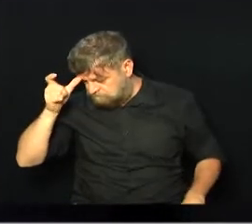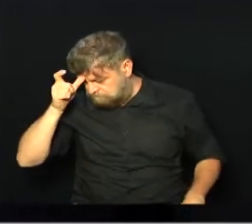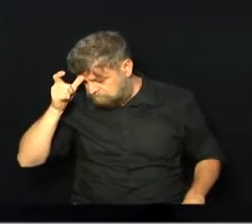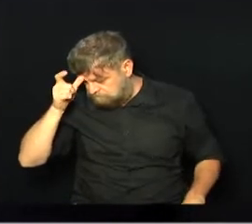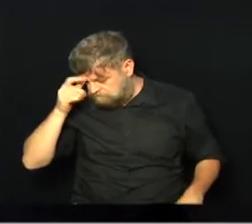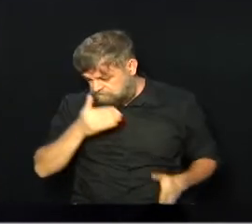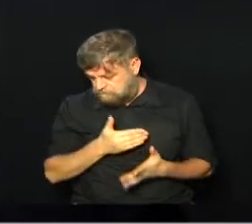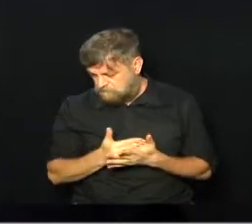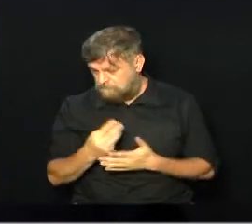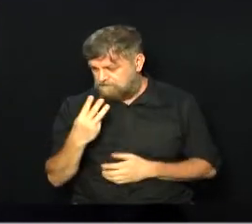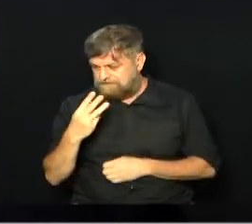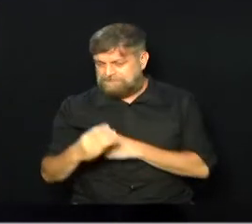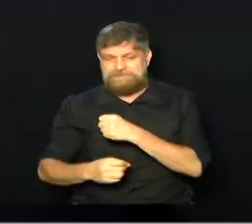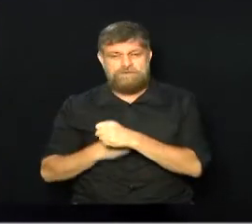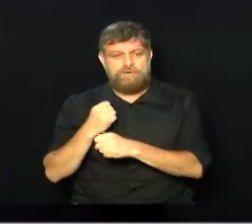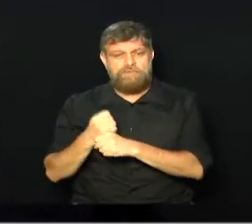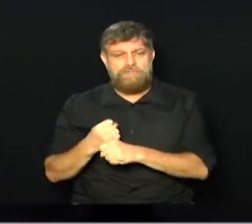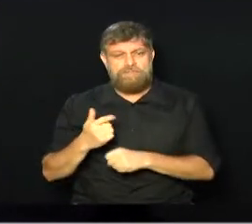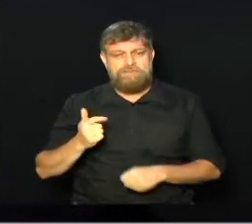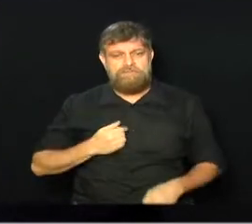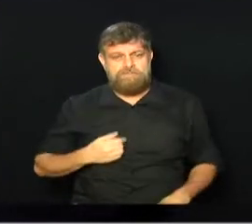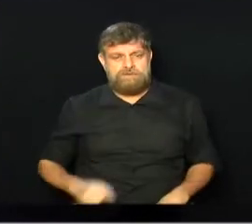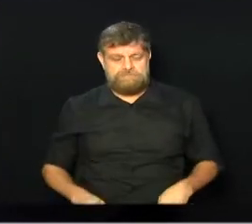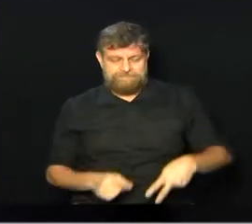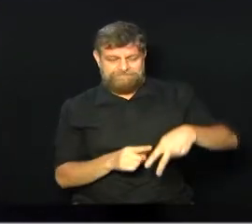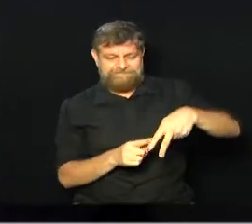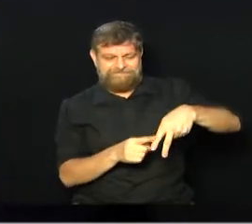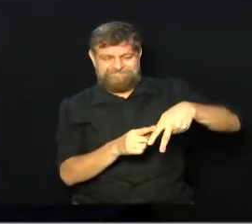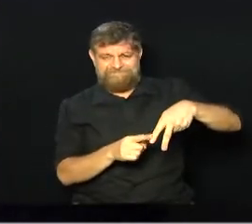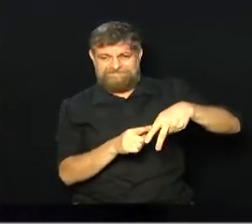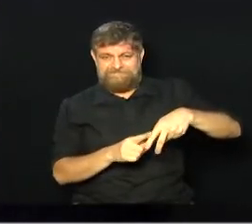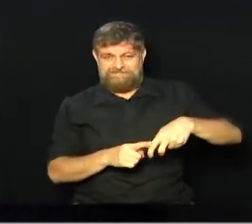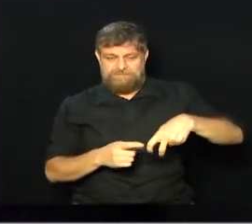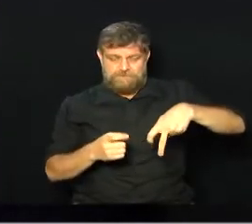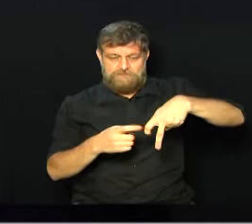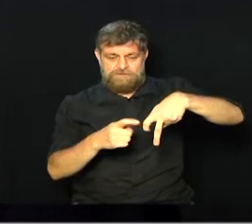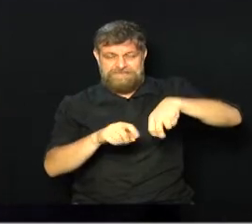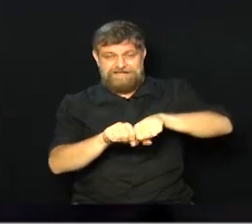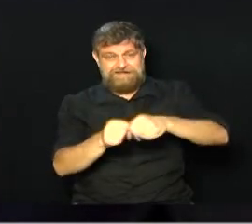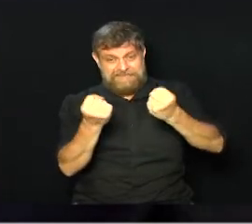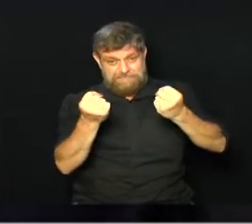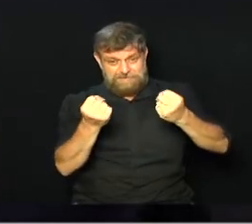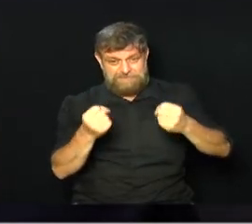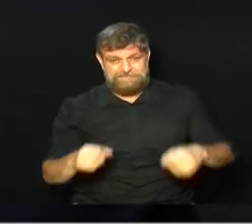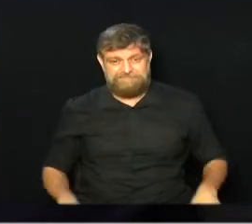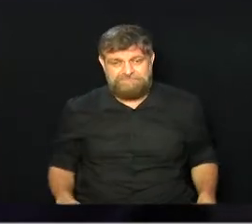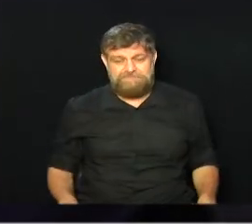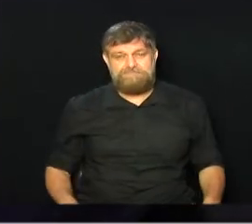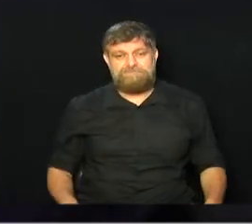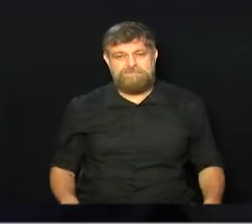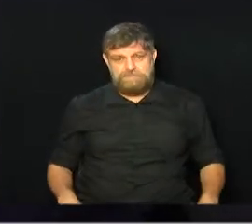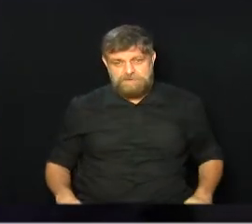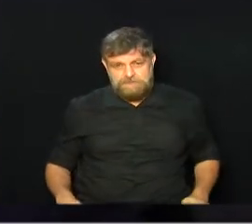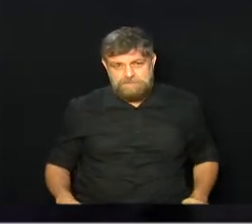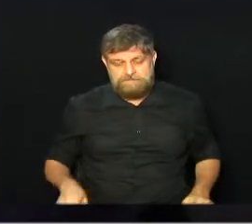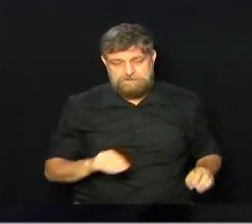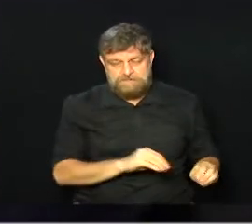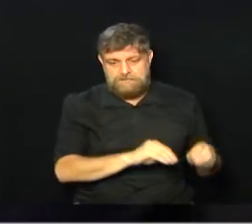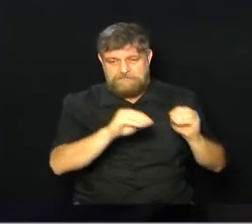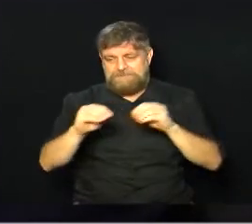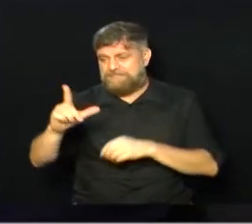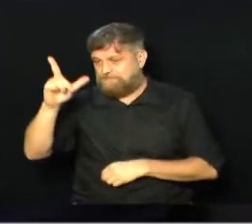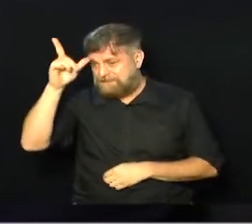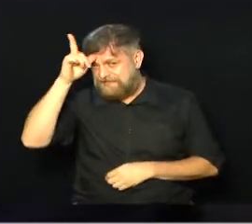do terceiro ano eu tive uma ruptura de ligamento cruzado, né, do joelho direito, E eles me mandaram para a Alemanha para fazer